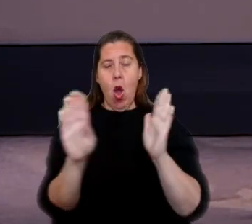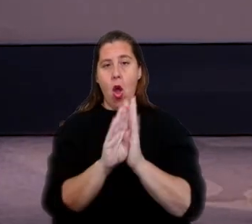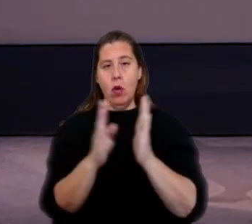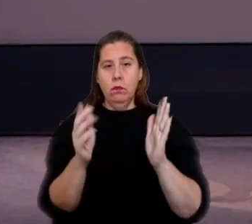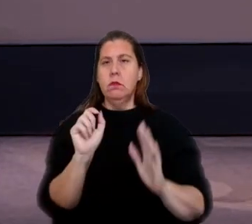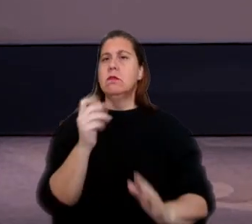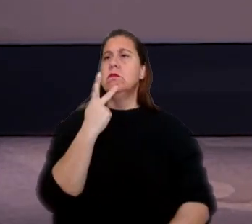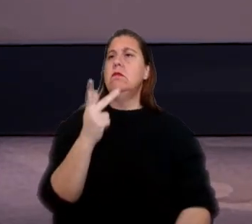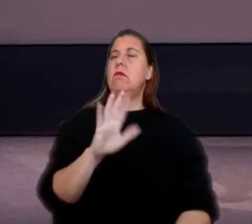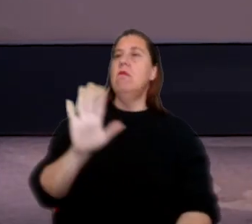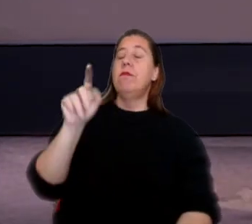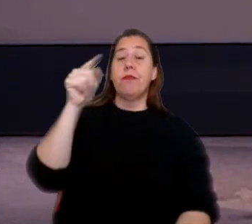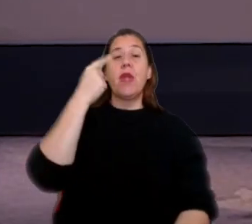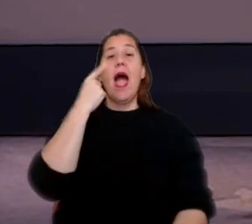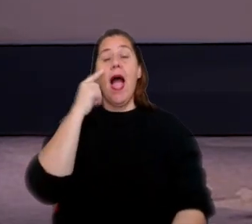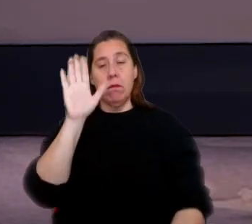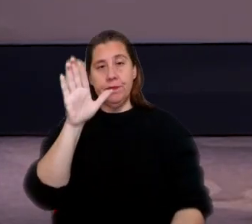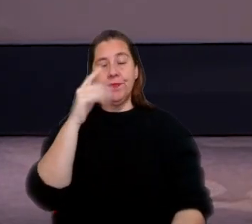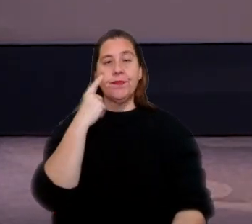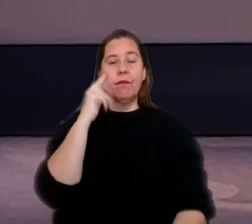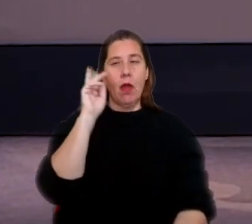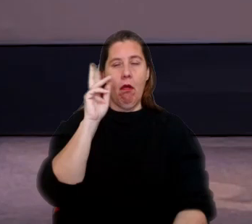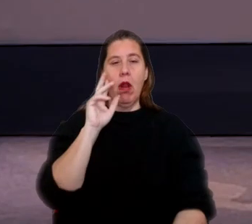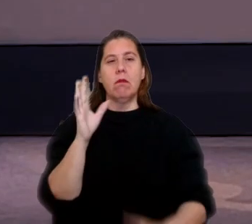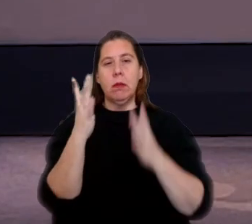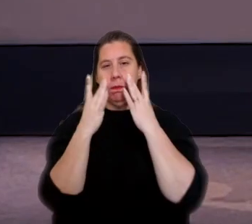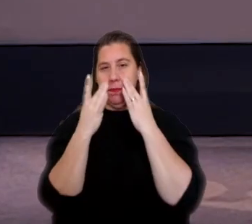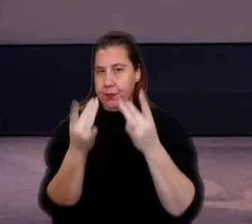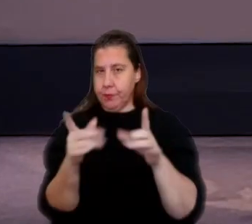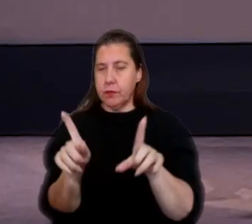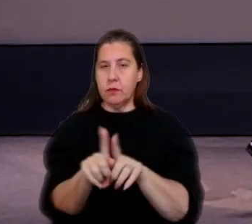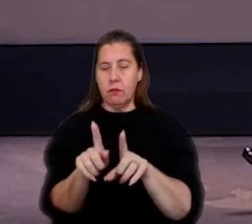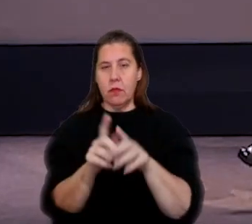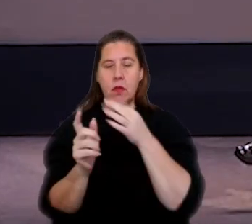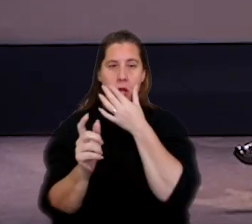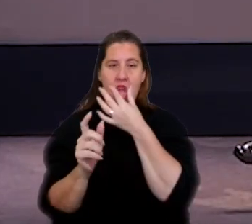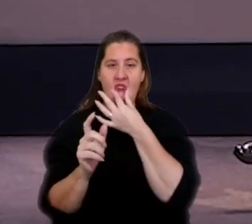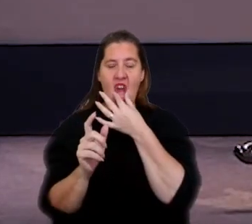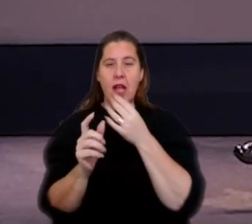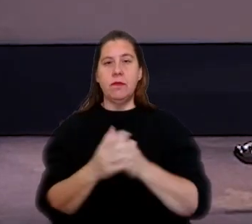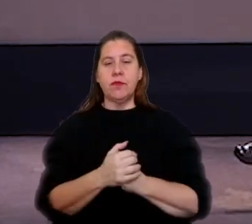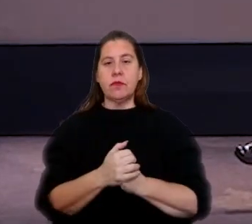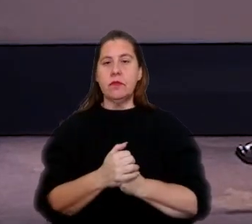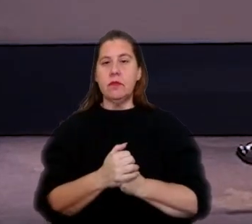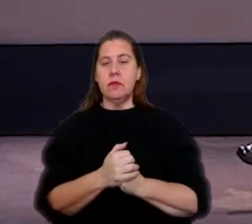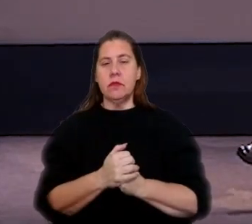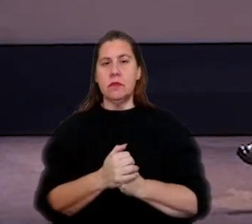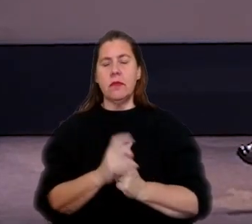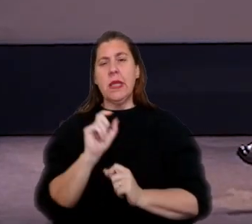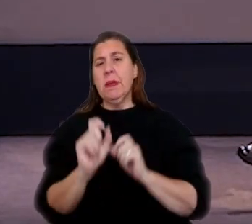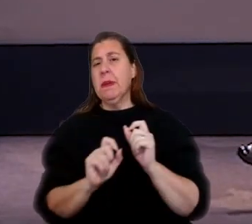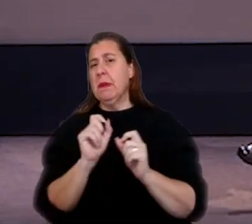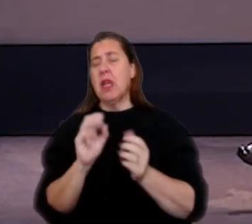da porta. Quem falou da porta? Então, me chamou muito a atenção também. E